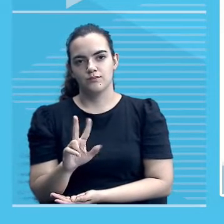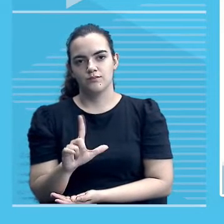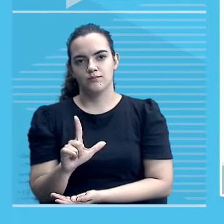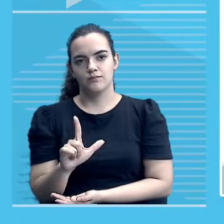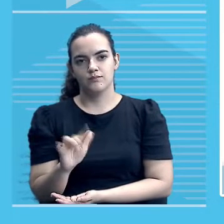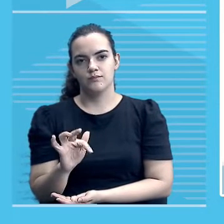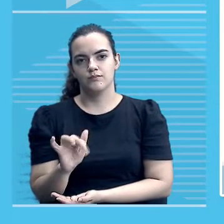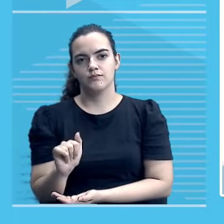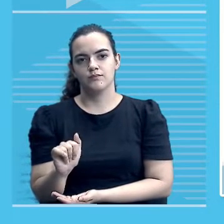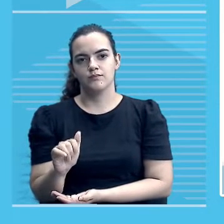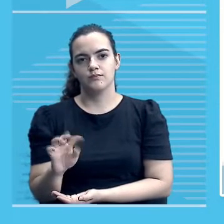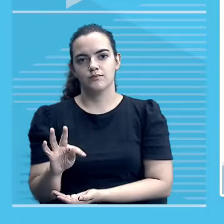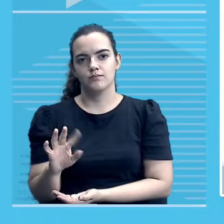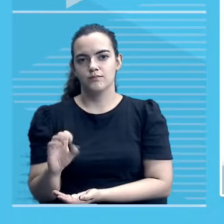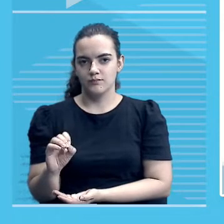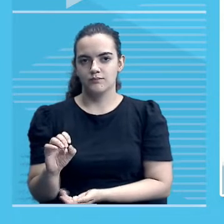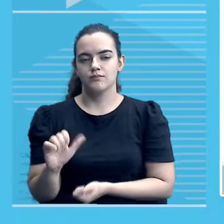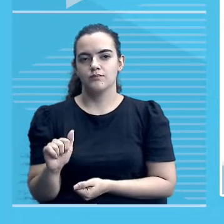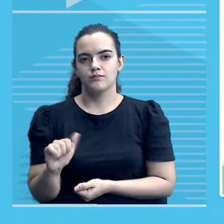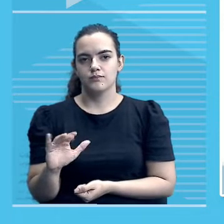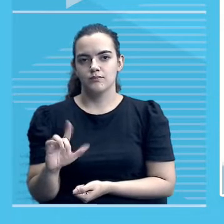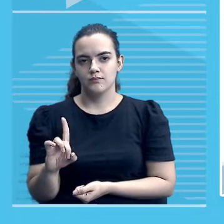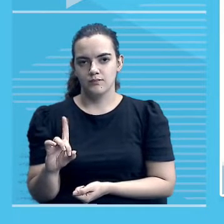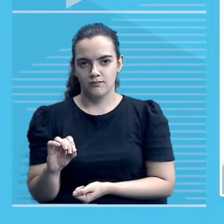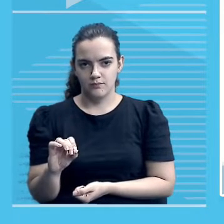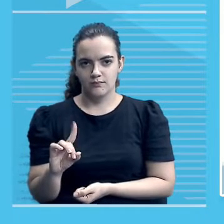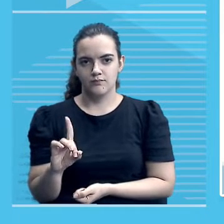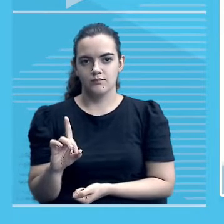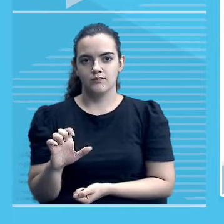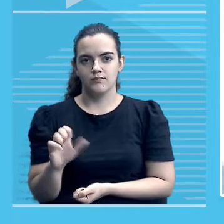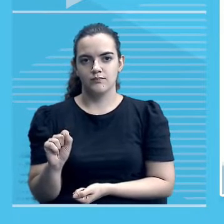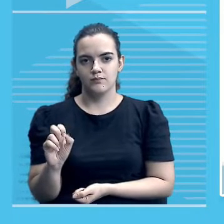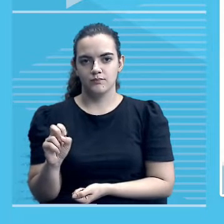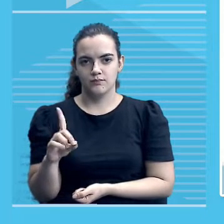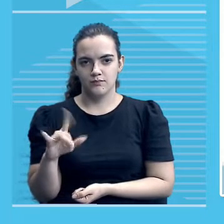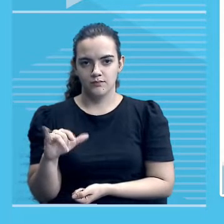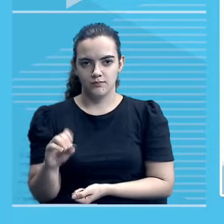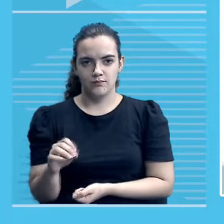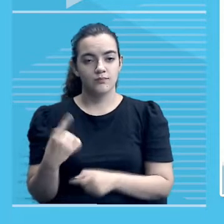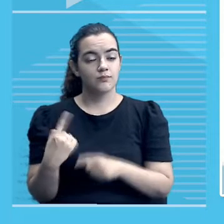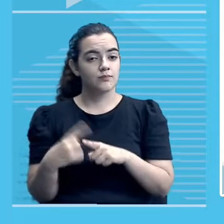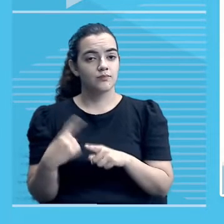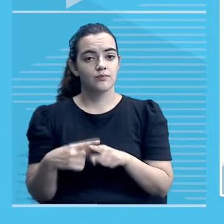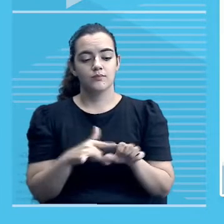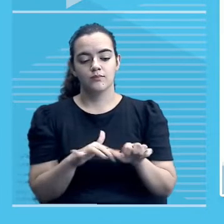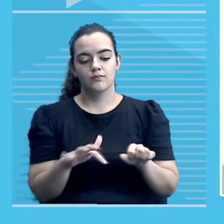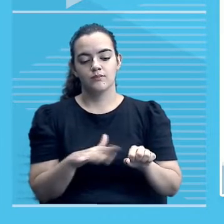tá? É um sal, ácido é aquele que apresenta hidrogênio em sua estrutura.